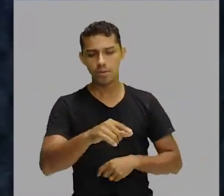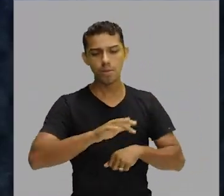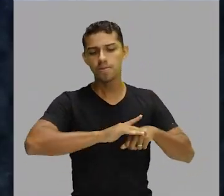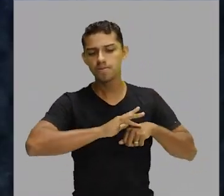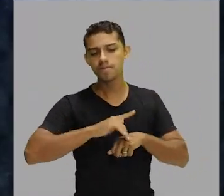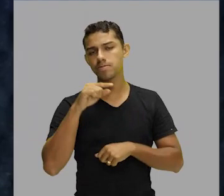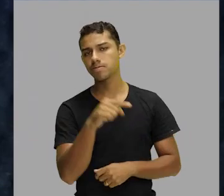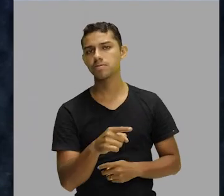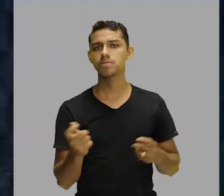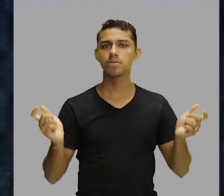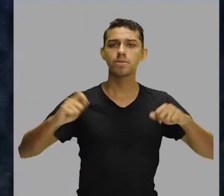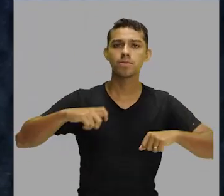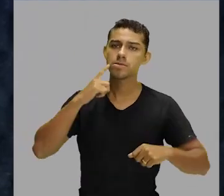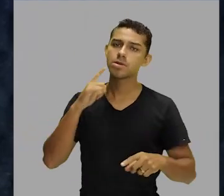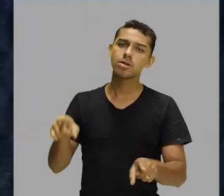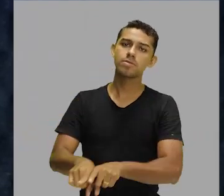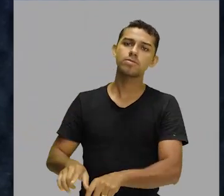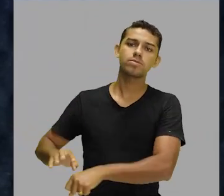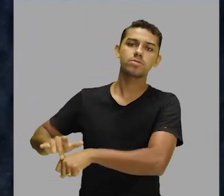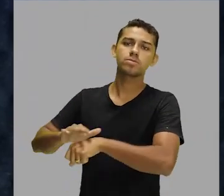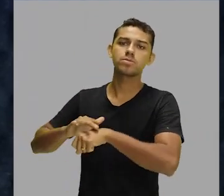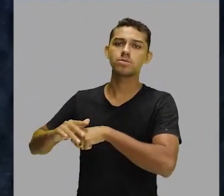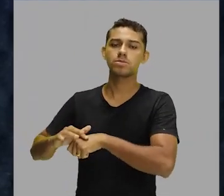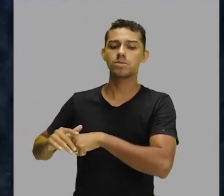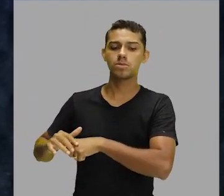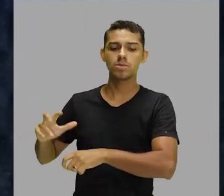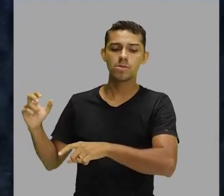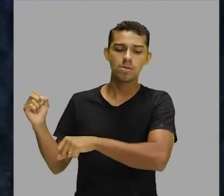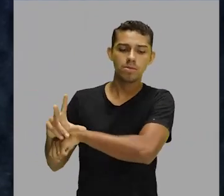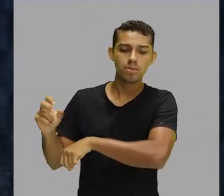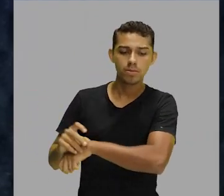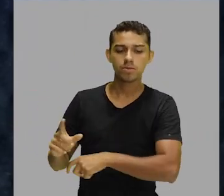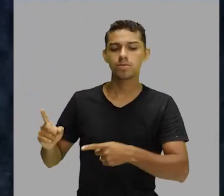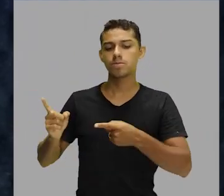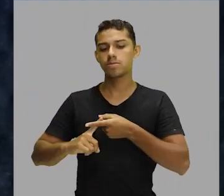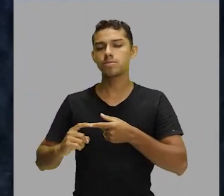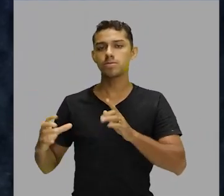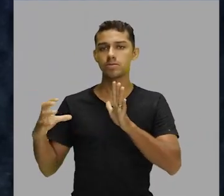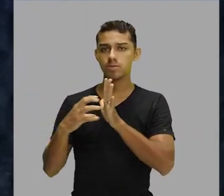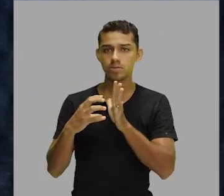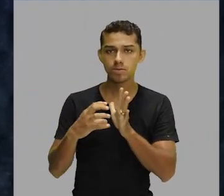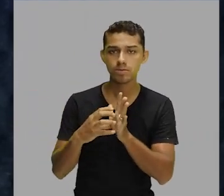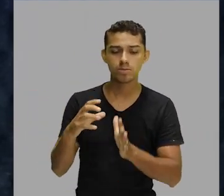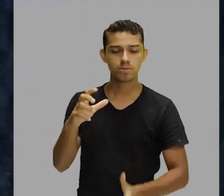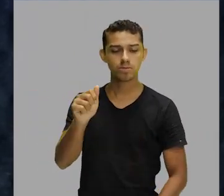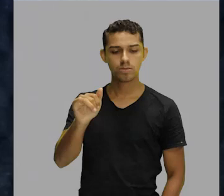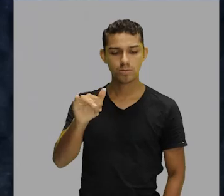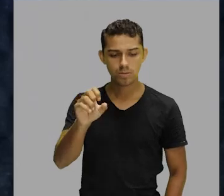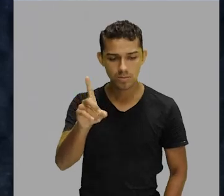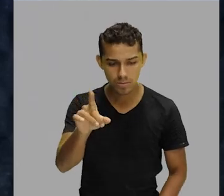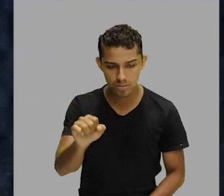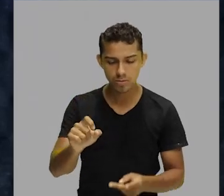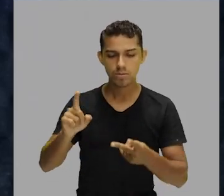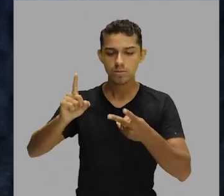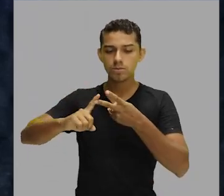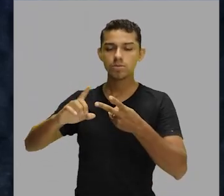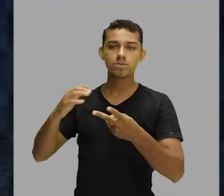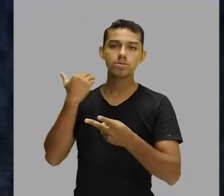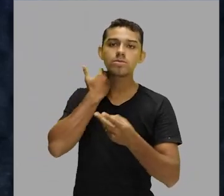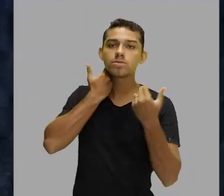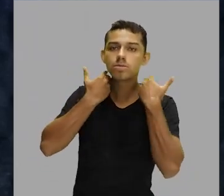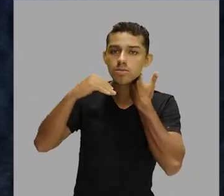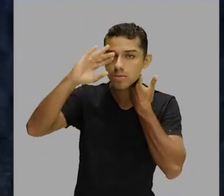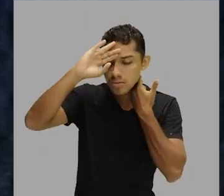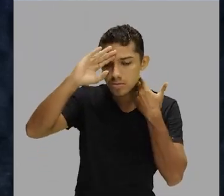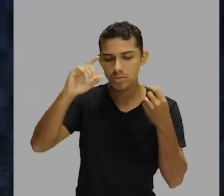Nós falaremos sobre doenças virais, como a AIDS, falaremos sobre a dengue, febre amarela,